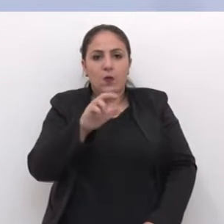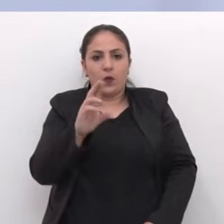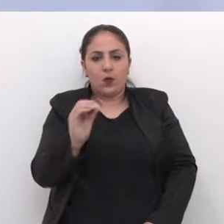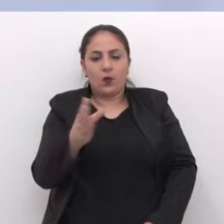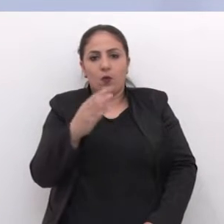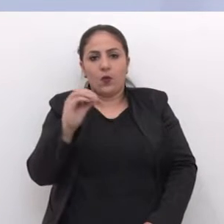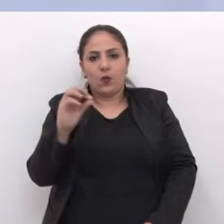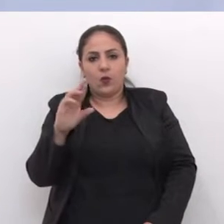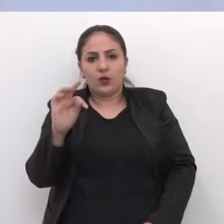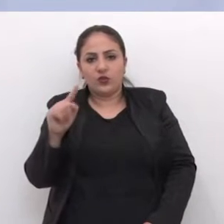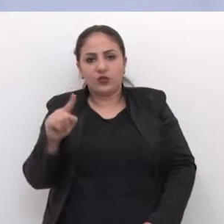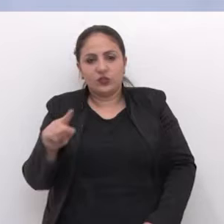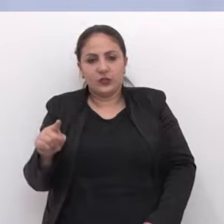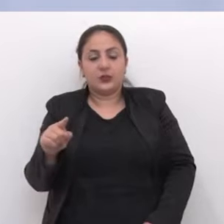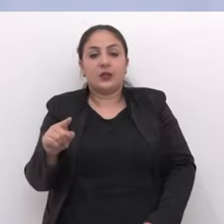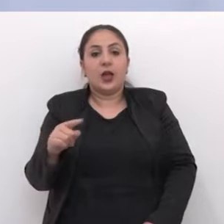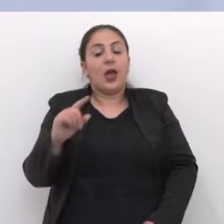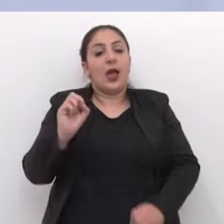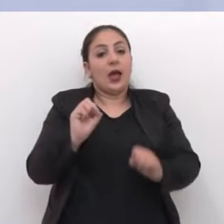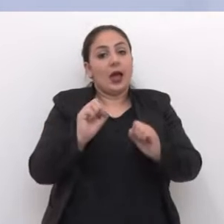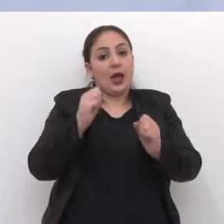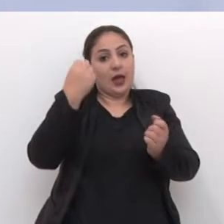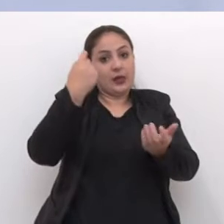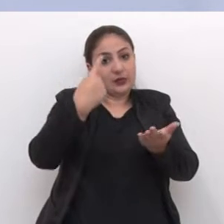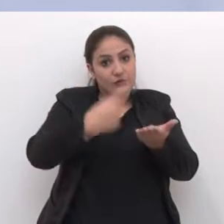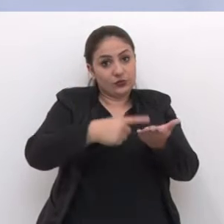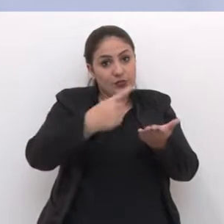Lauro Cortes. O ato acabou sendo